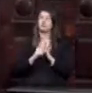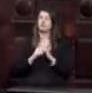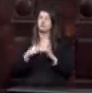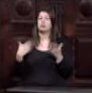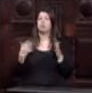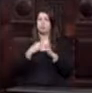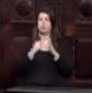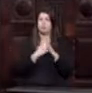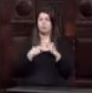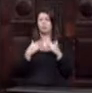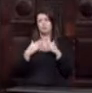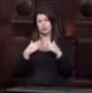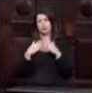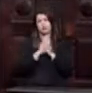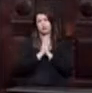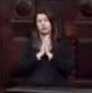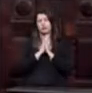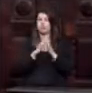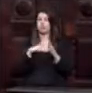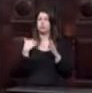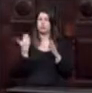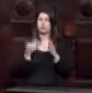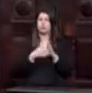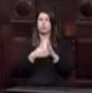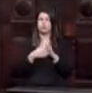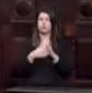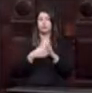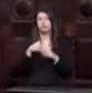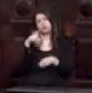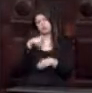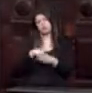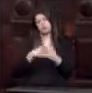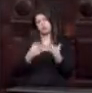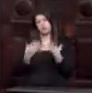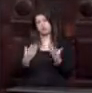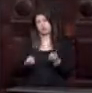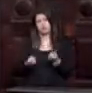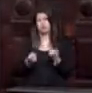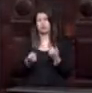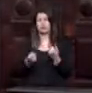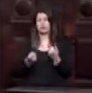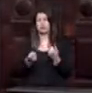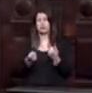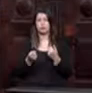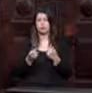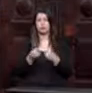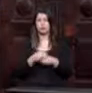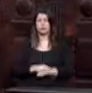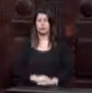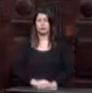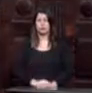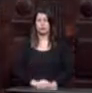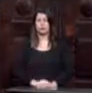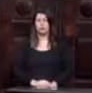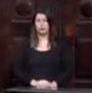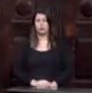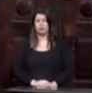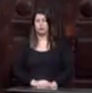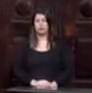emenda, peço a todos os companheiros que estão aqui, deputados, que possam votar favoravelmente a essa emenda.